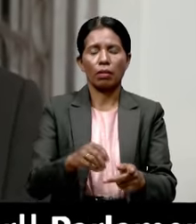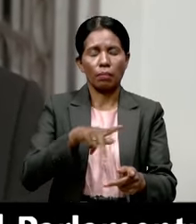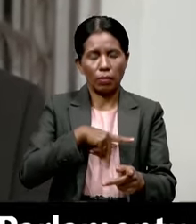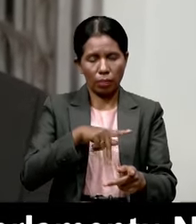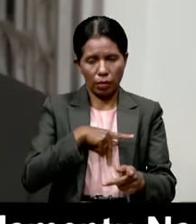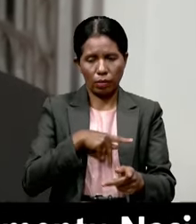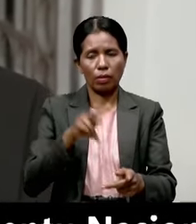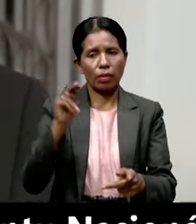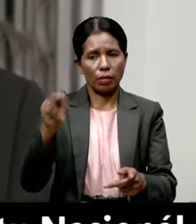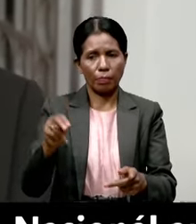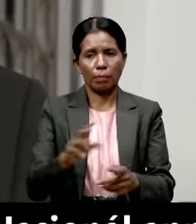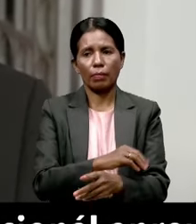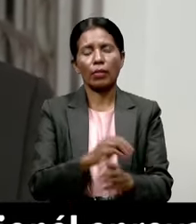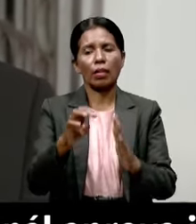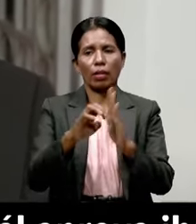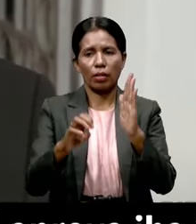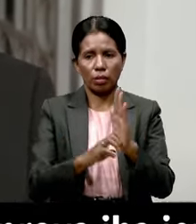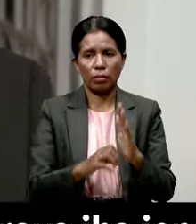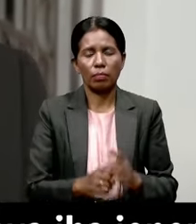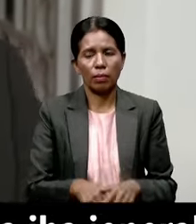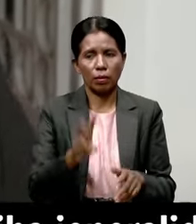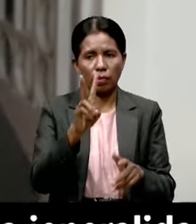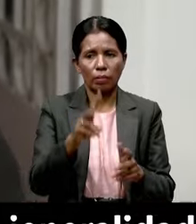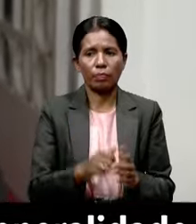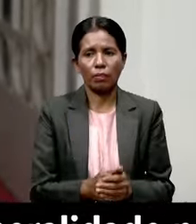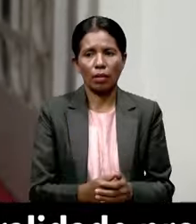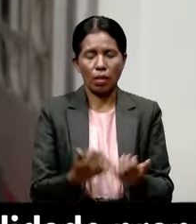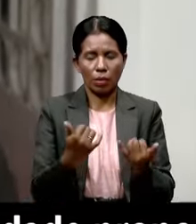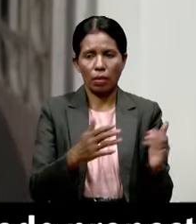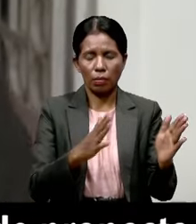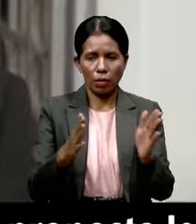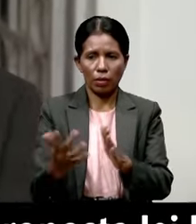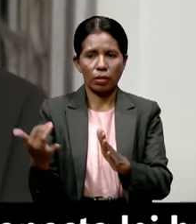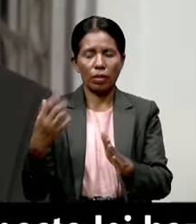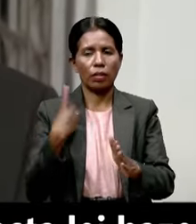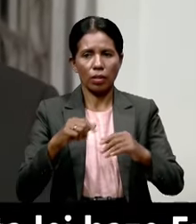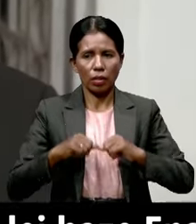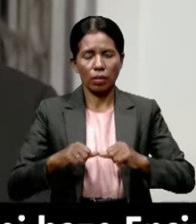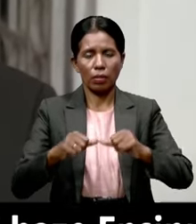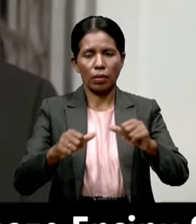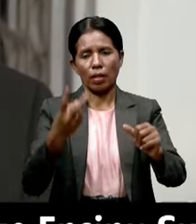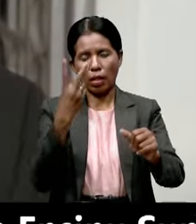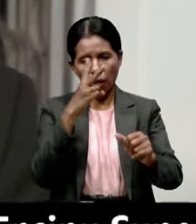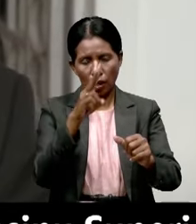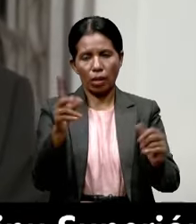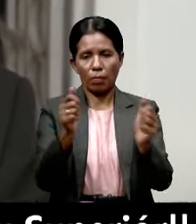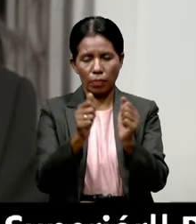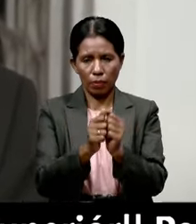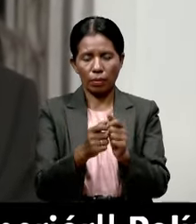privado, privado ou Estado, né? Outro, né? Agora o processo se irá ser lá ou ela, acompanha ela.